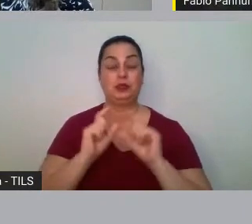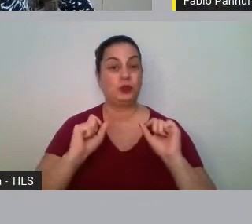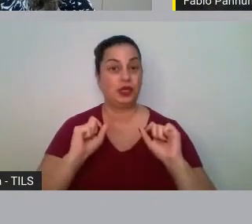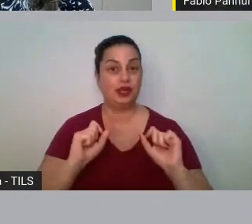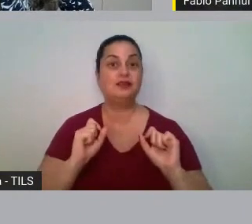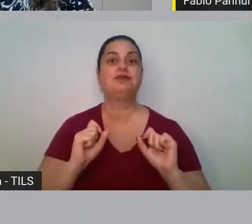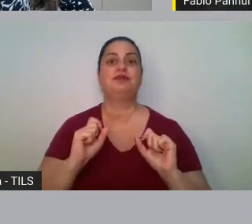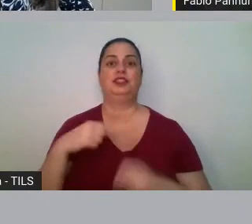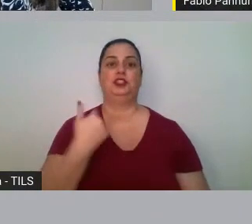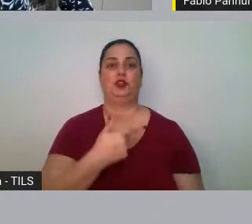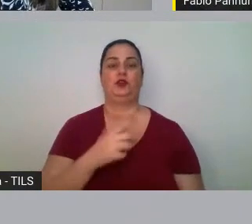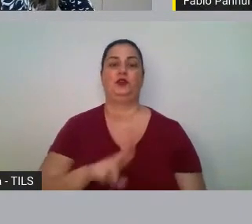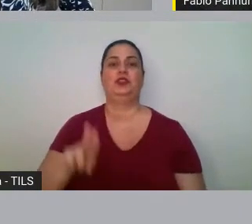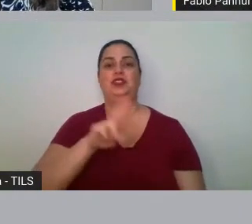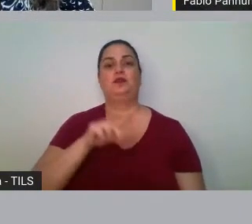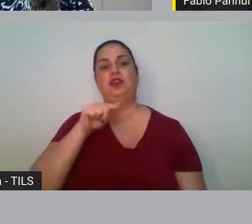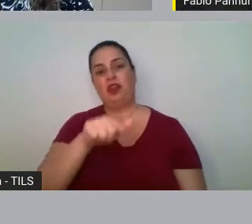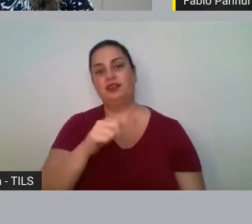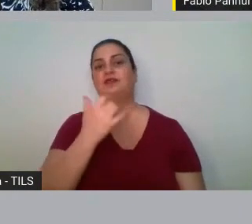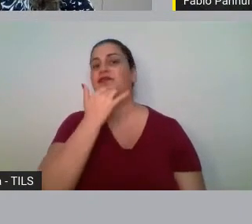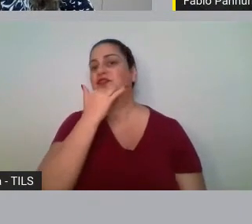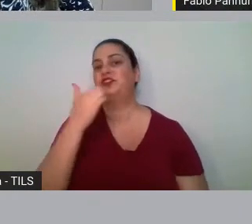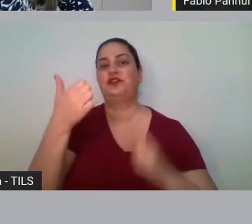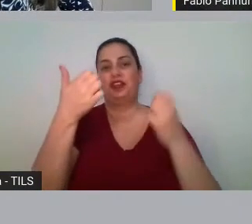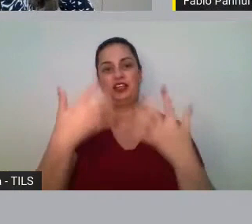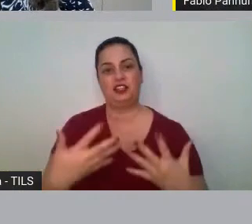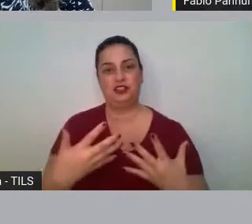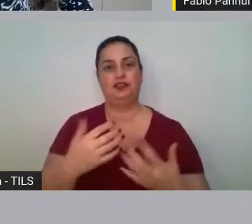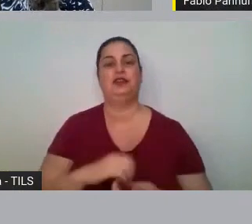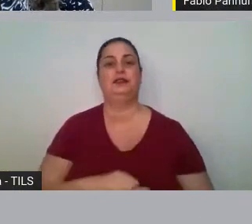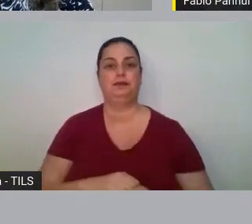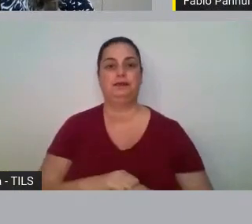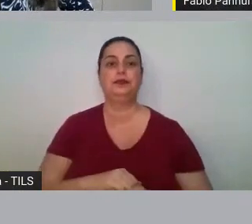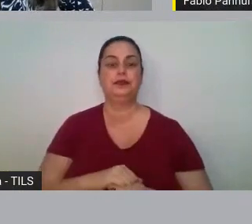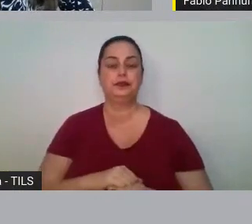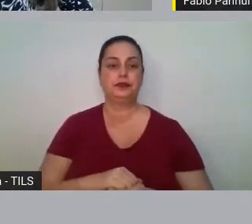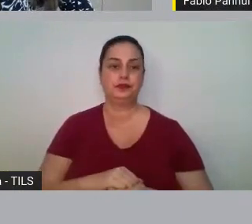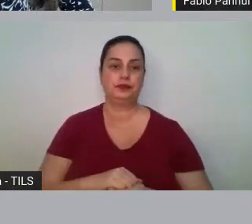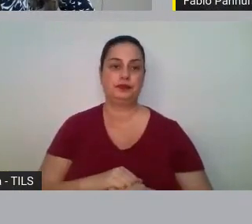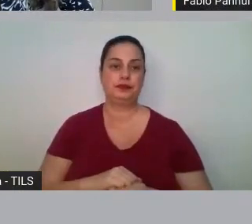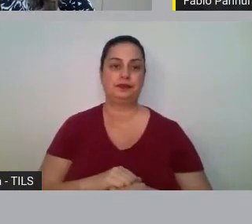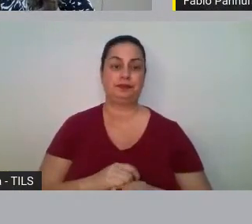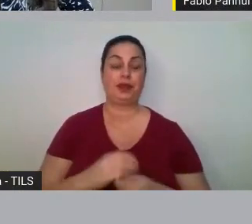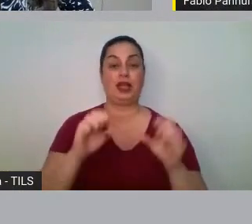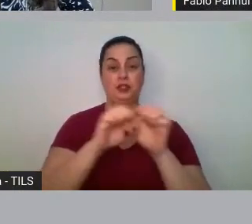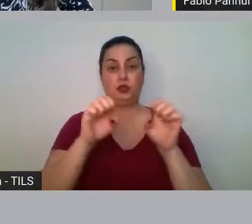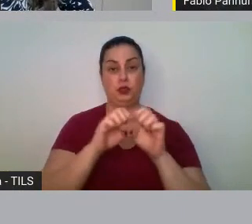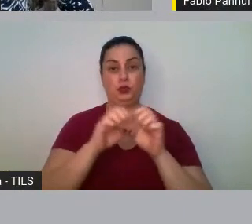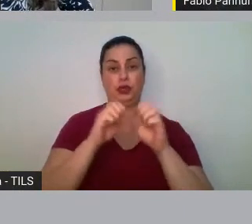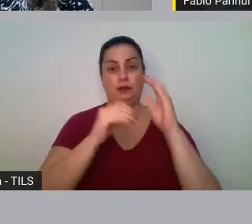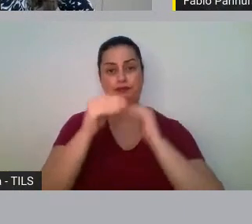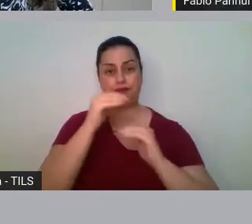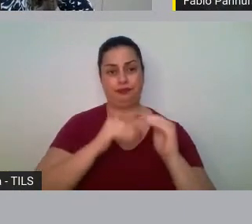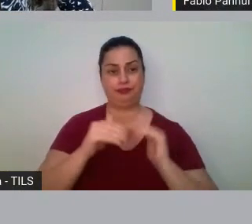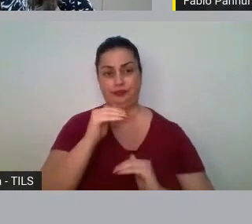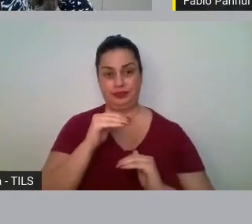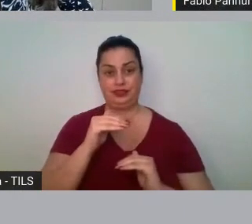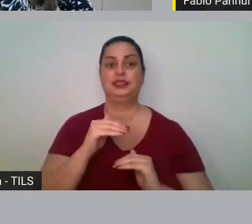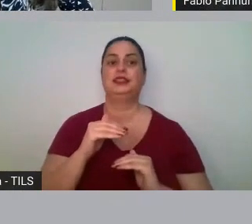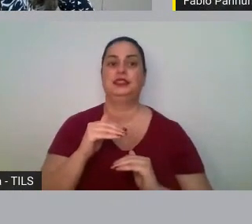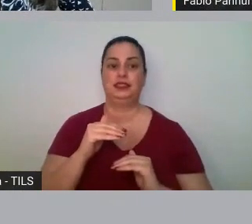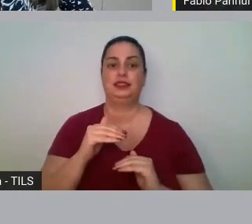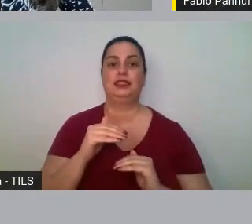de direitos, mais desmonte, num ciclo vicioso que tem empurrado o país para o cenário de